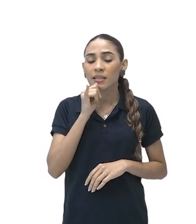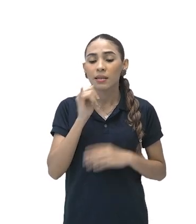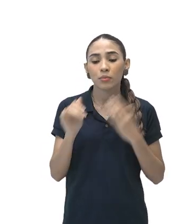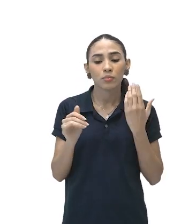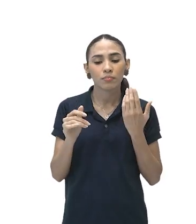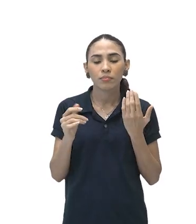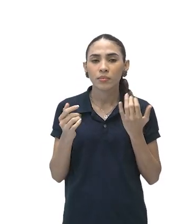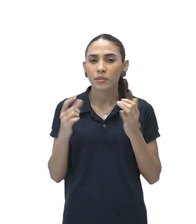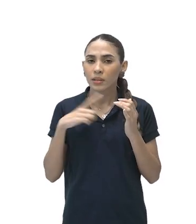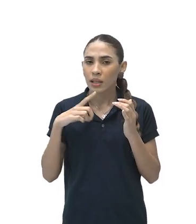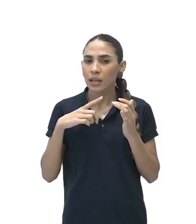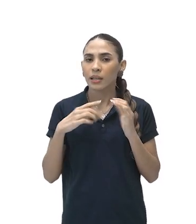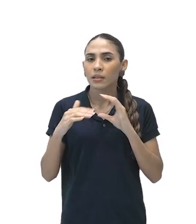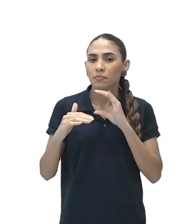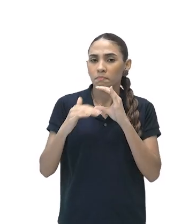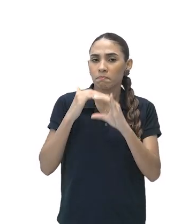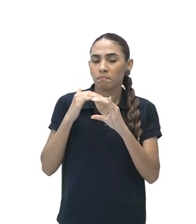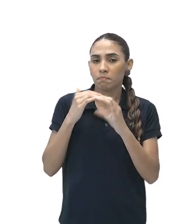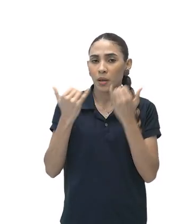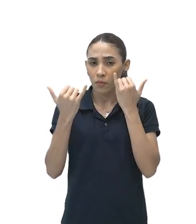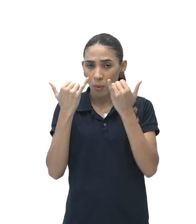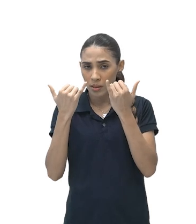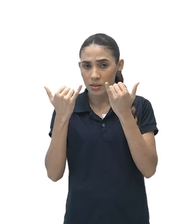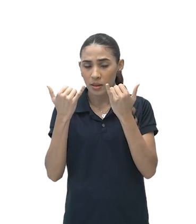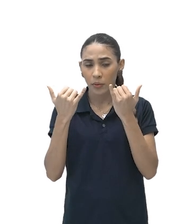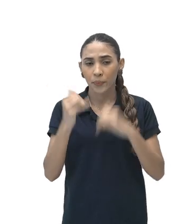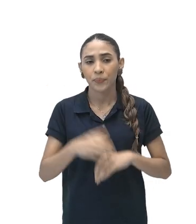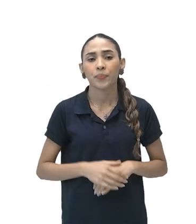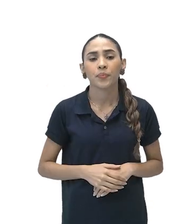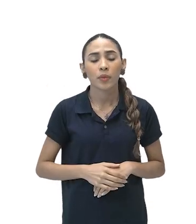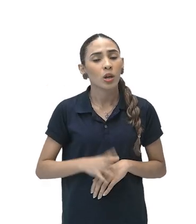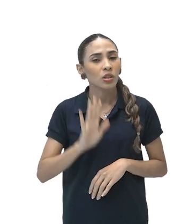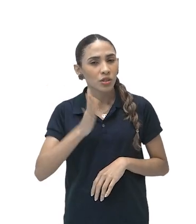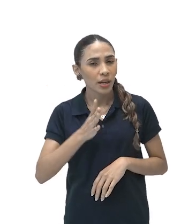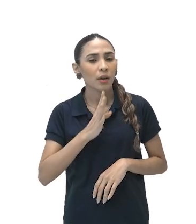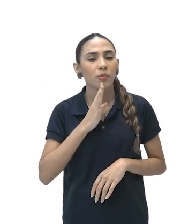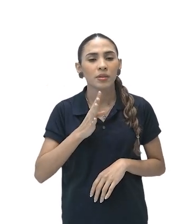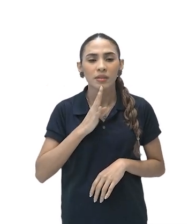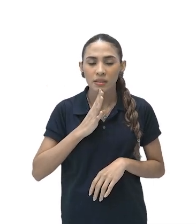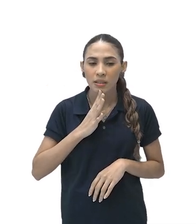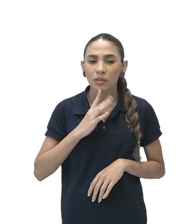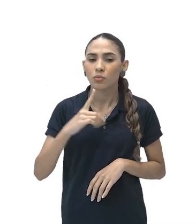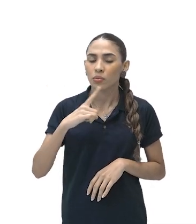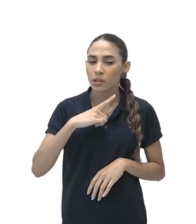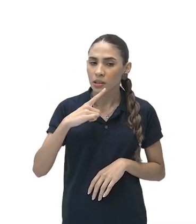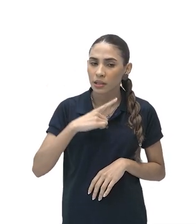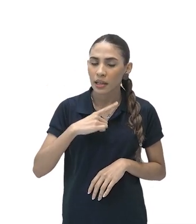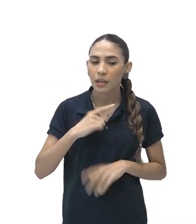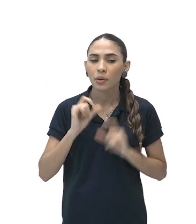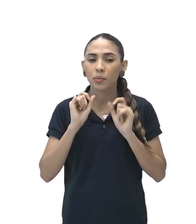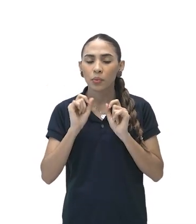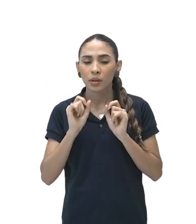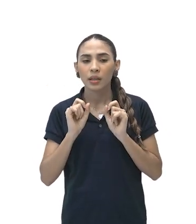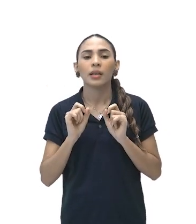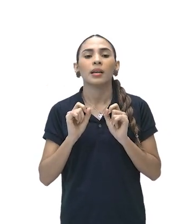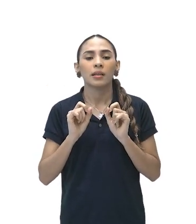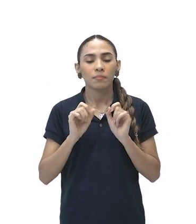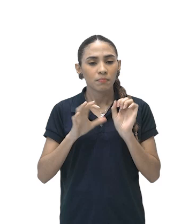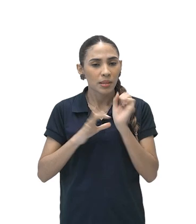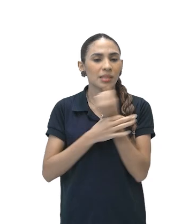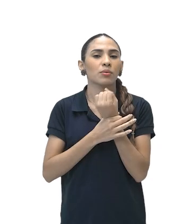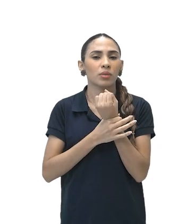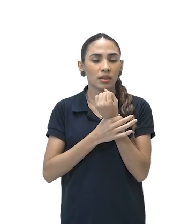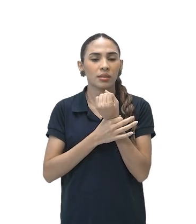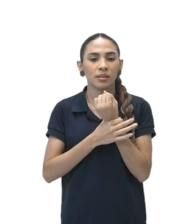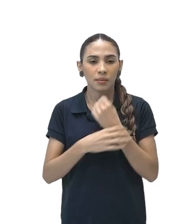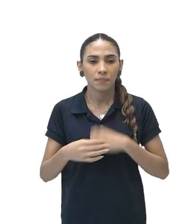uma notícia de um veículo de comunicação conhecido, que já tem um nome, vamos dizer assim, uma